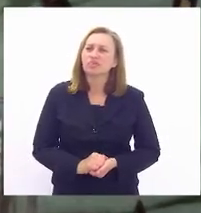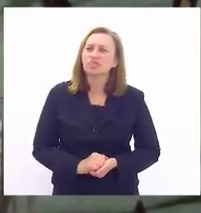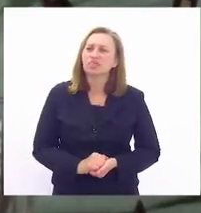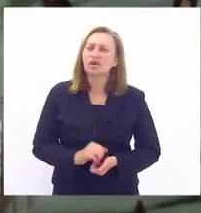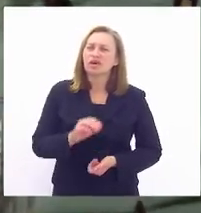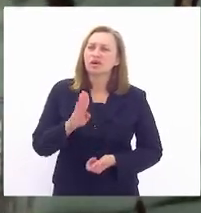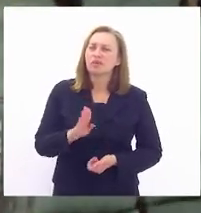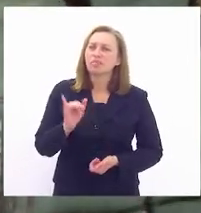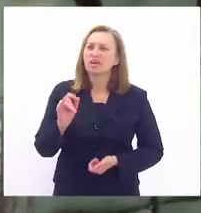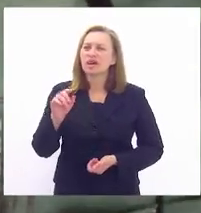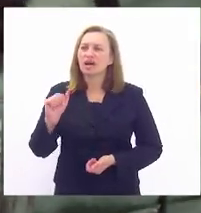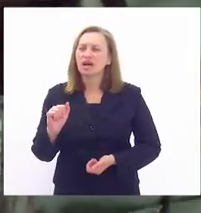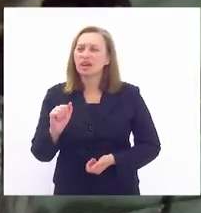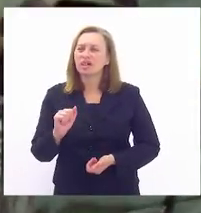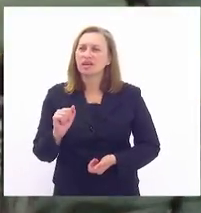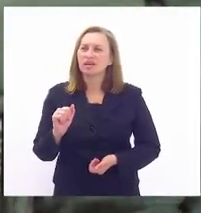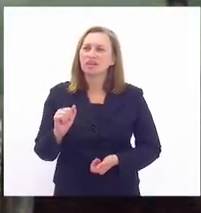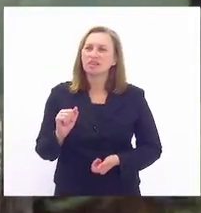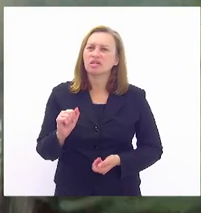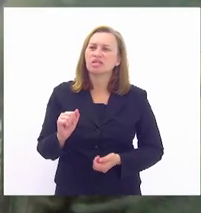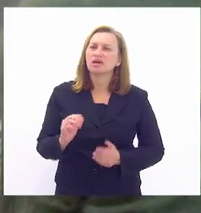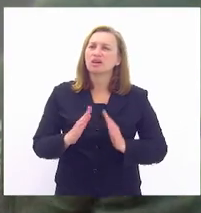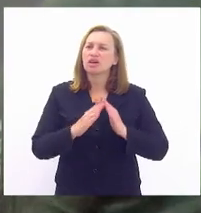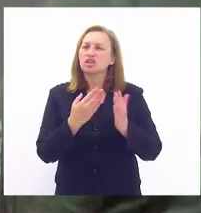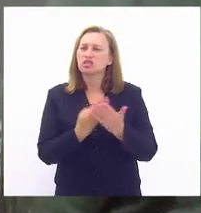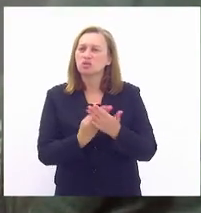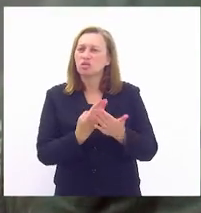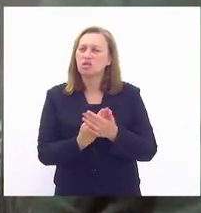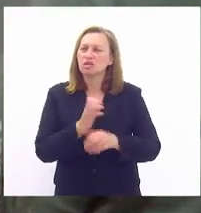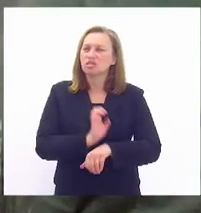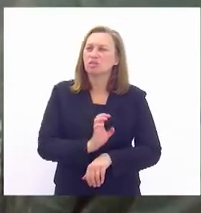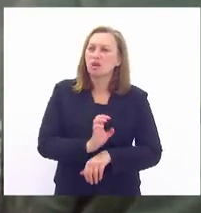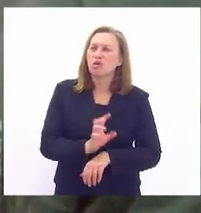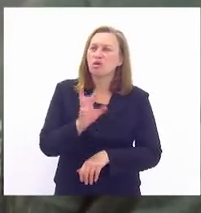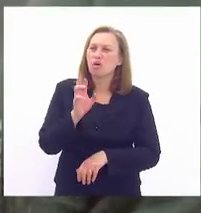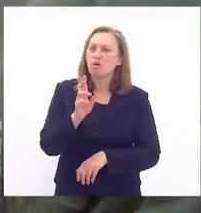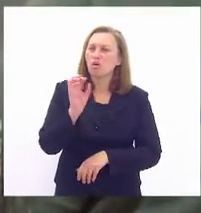Bianca da Silva Trindade, Colégio Estadual Rondônia, professora.